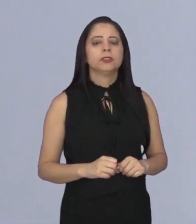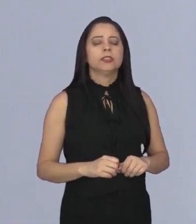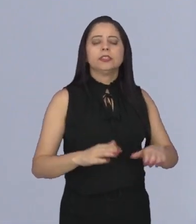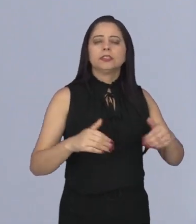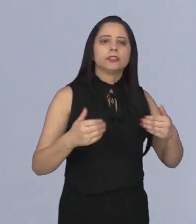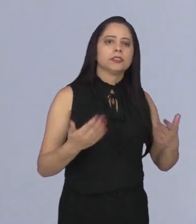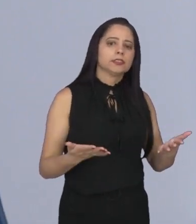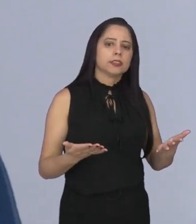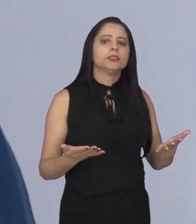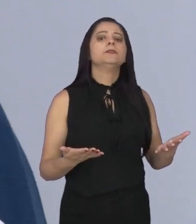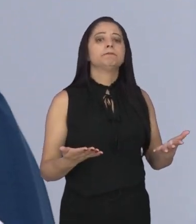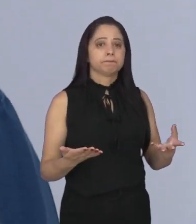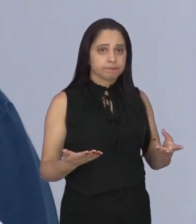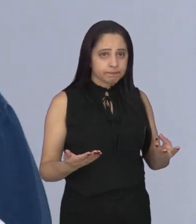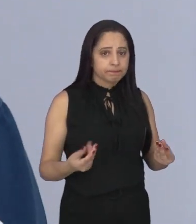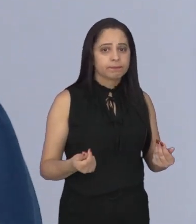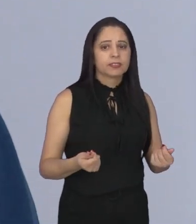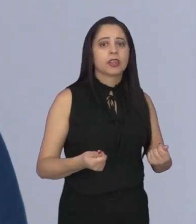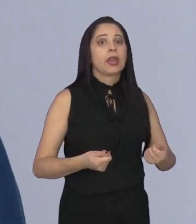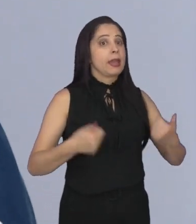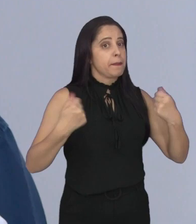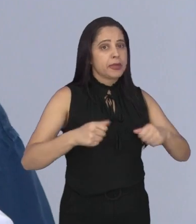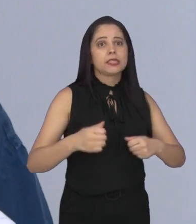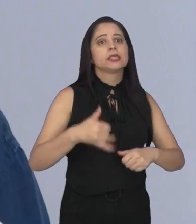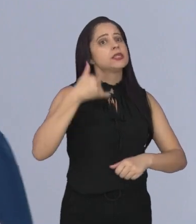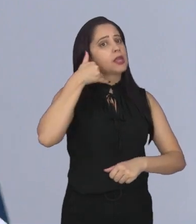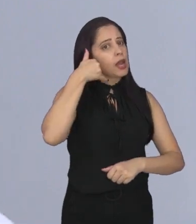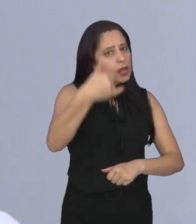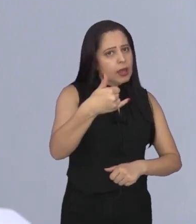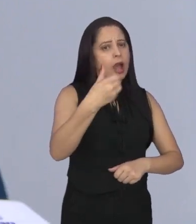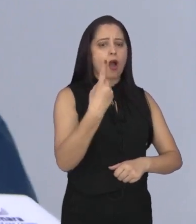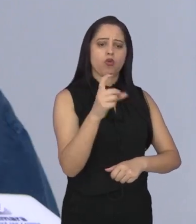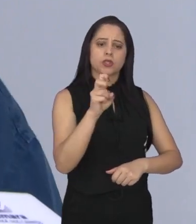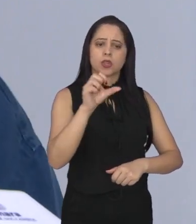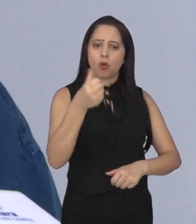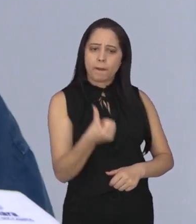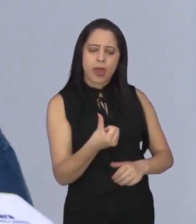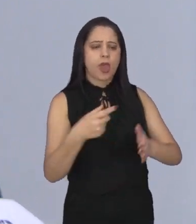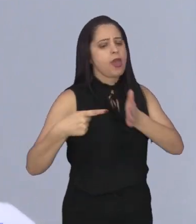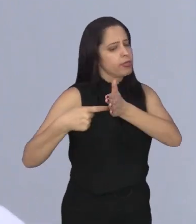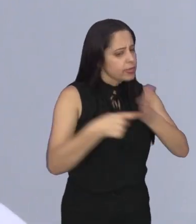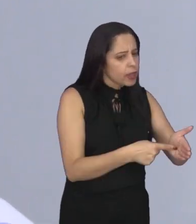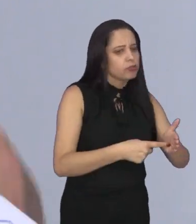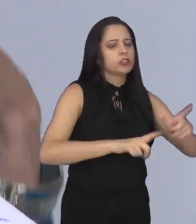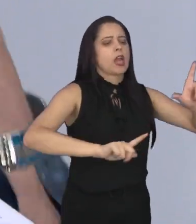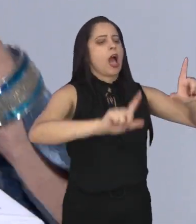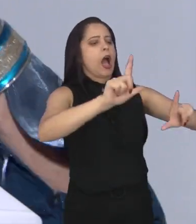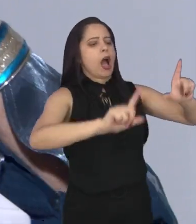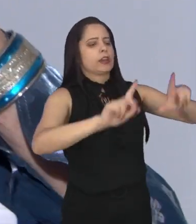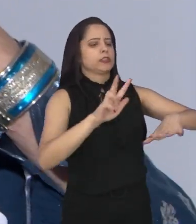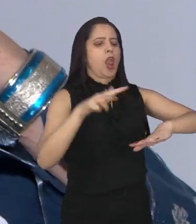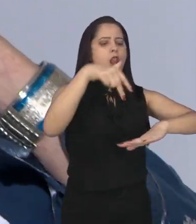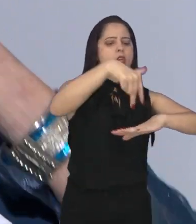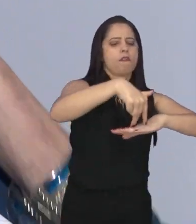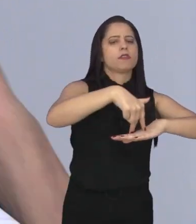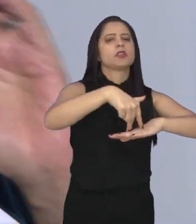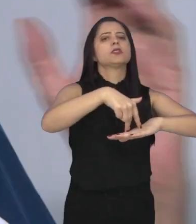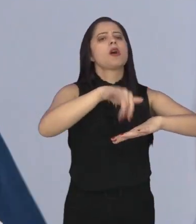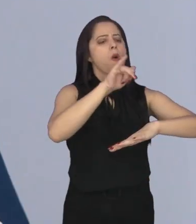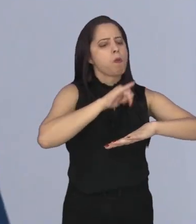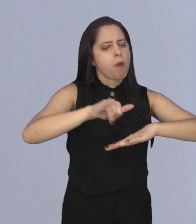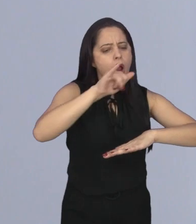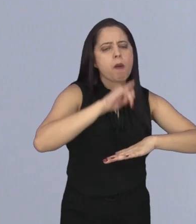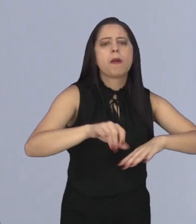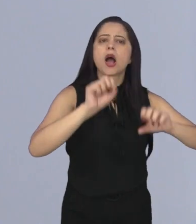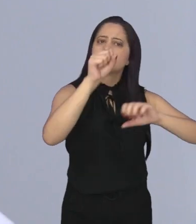diversas circunstâncias, e para o 56, e para o 53, e para a televisão, e para